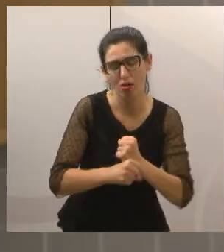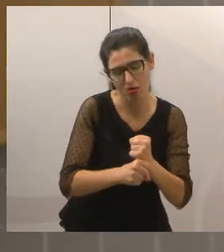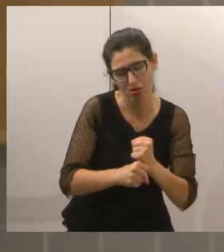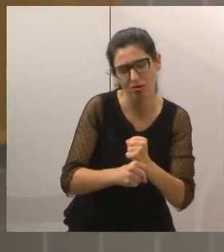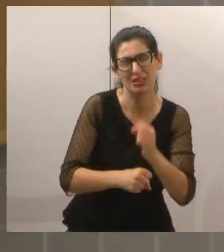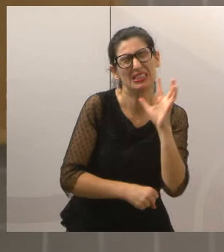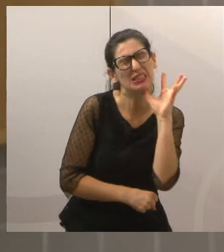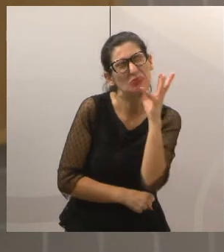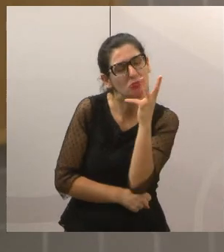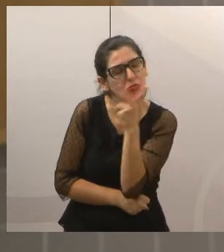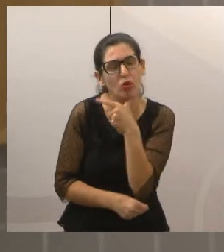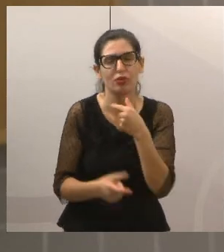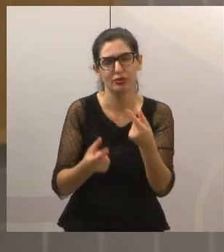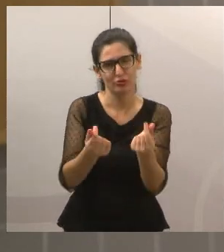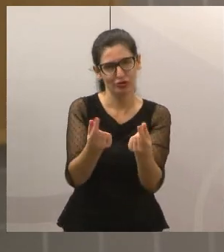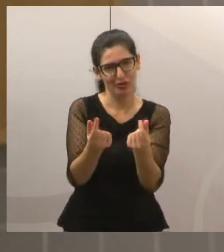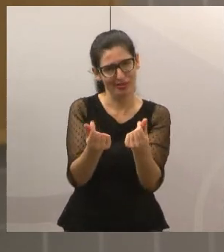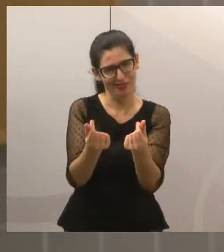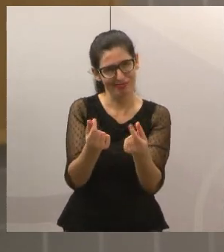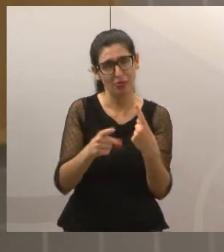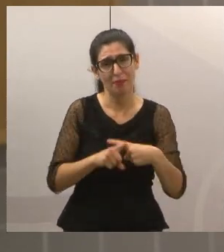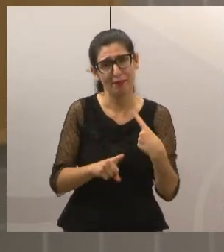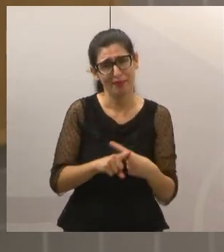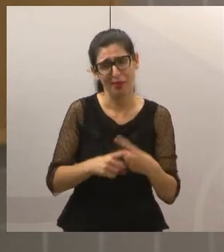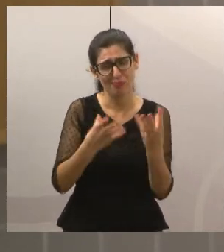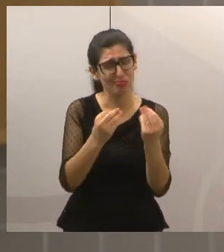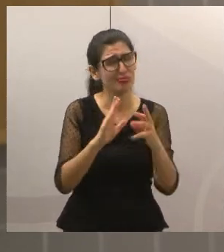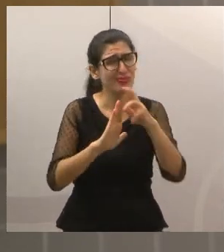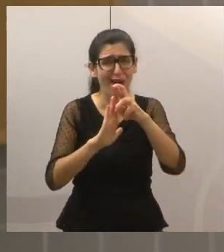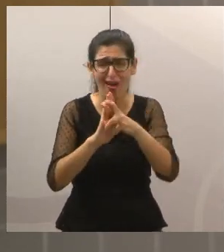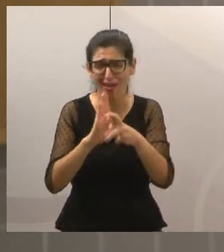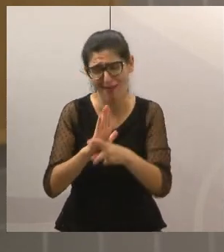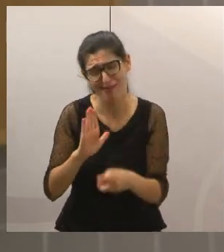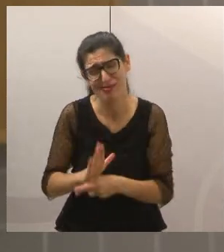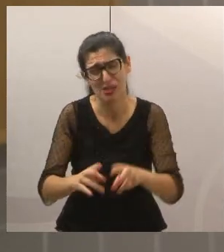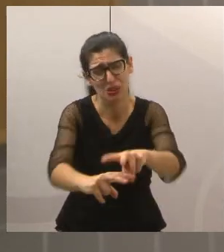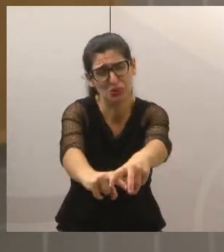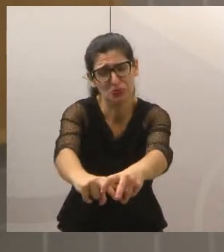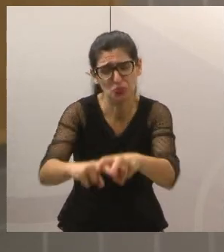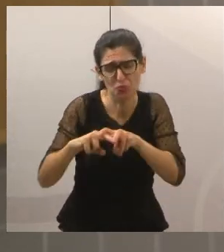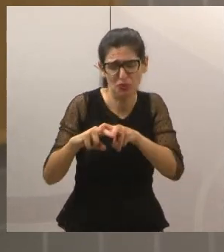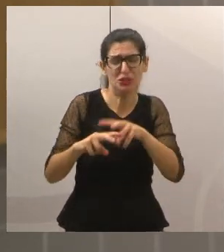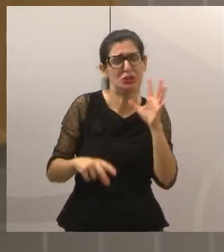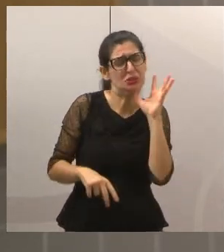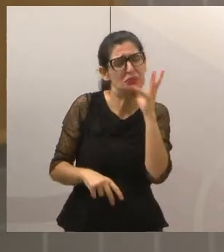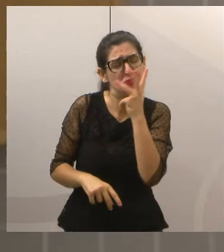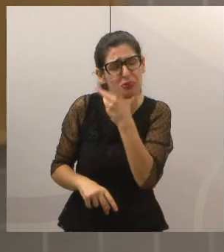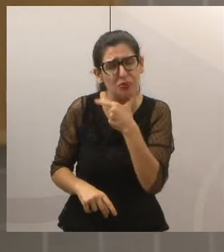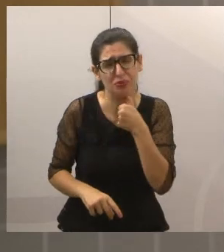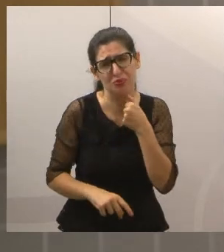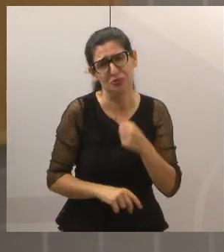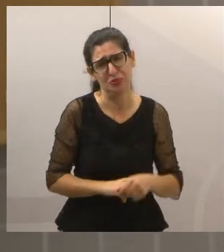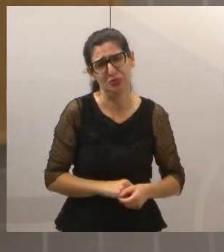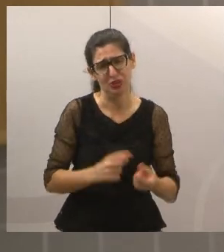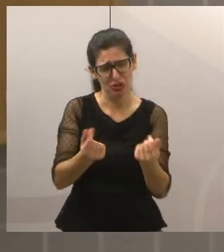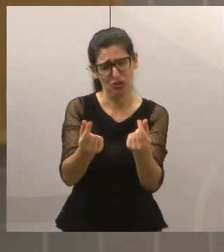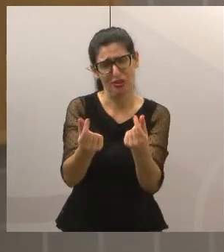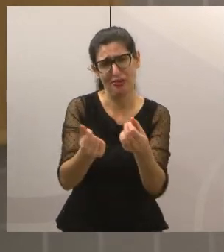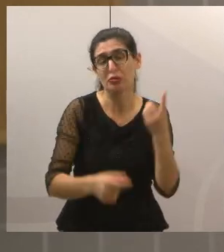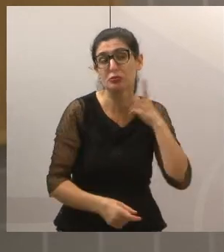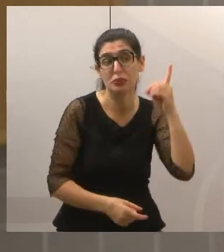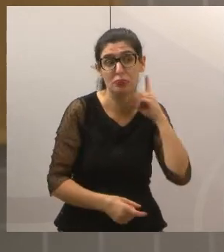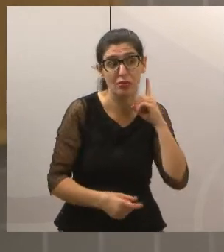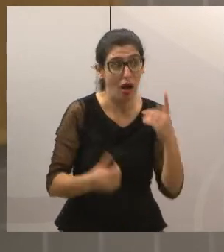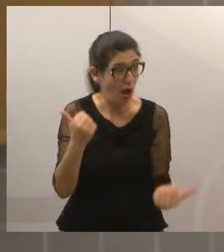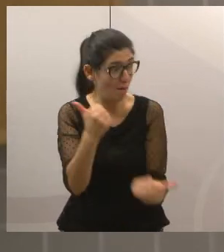questões burocráticas internas dentro dos órgãos executores. Mas esse é o primeiro ano, a gente está acertando o fluxo. Para o